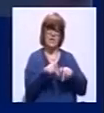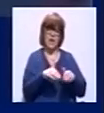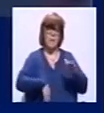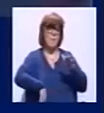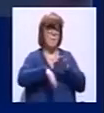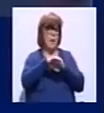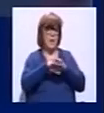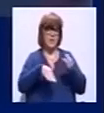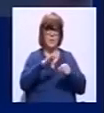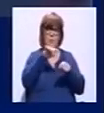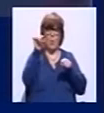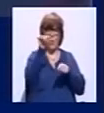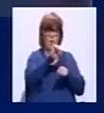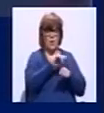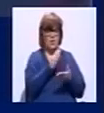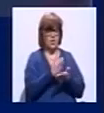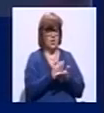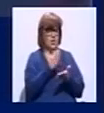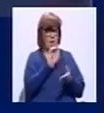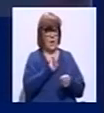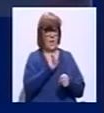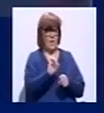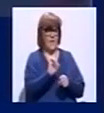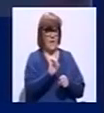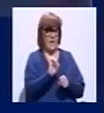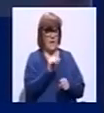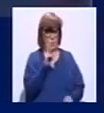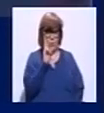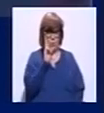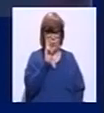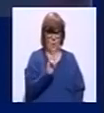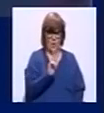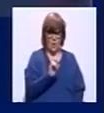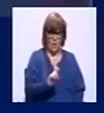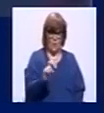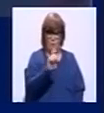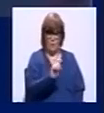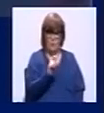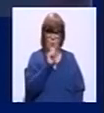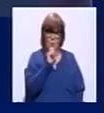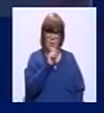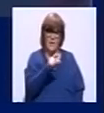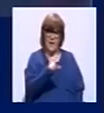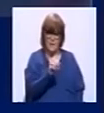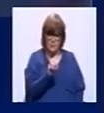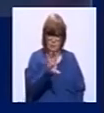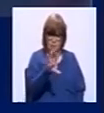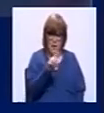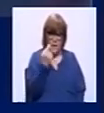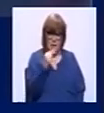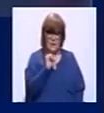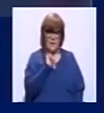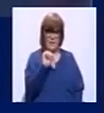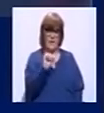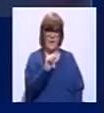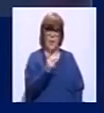locais somente através da da exposição das superfícies a essa radiação ultravioleta é que a